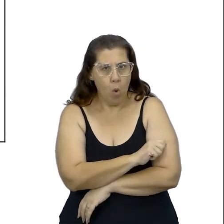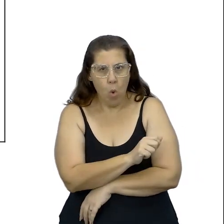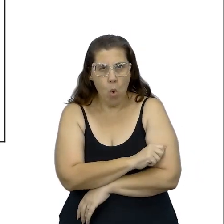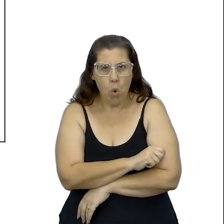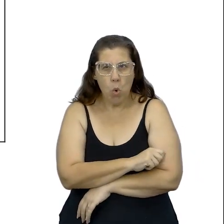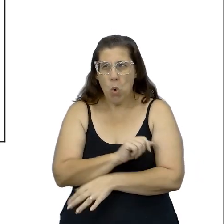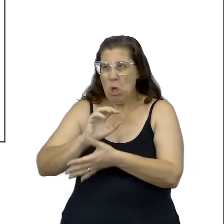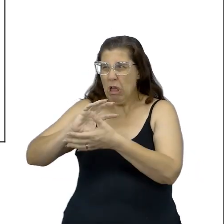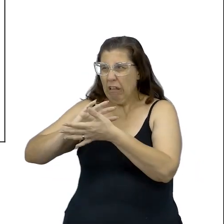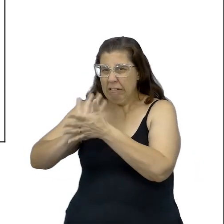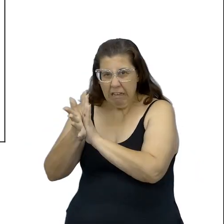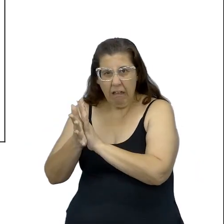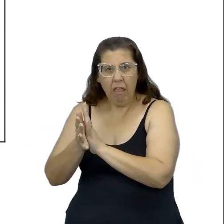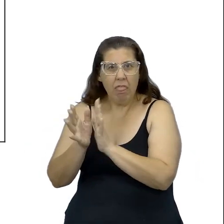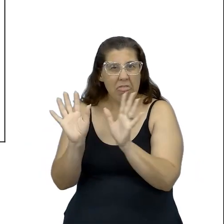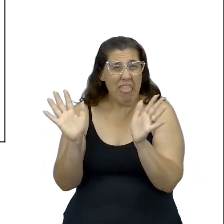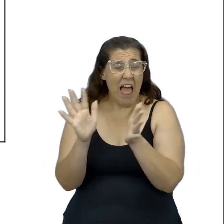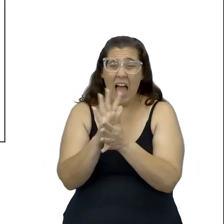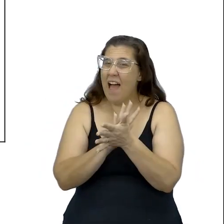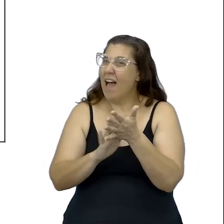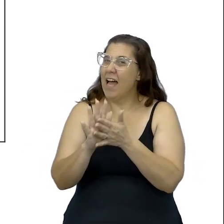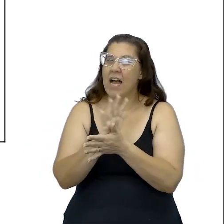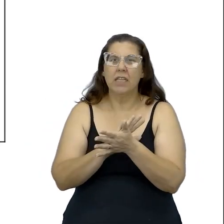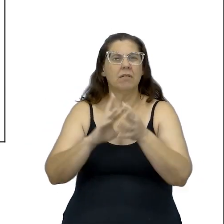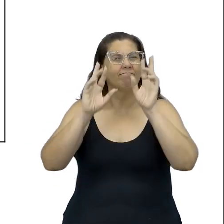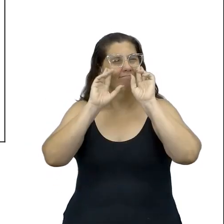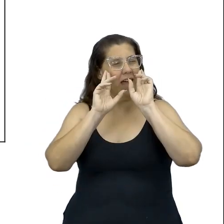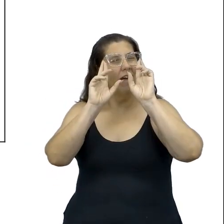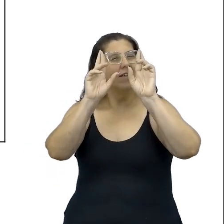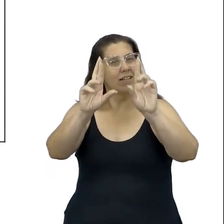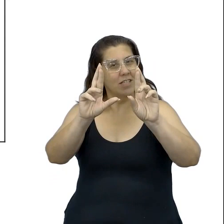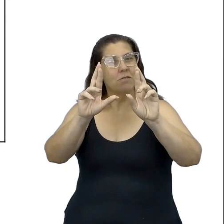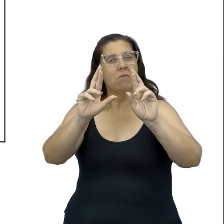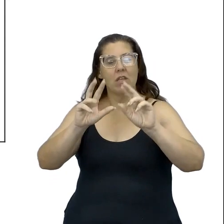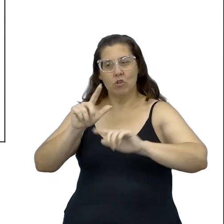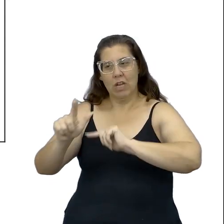não mexem, né? Respeitam bastante o trabalho